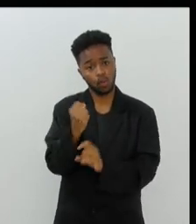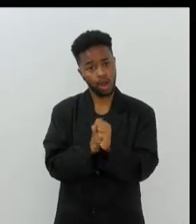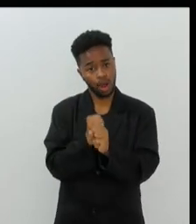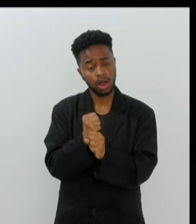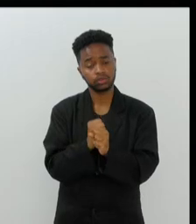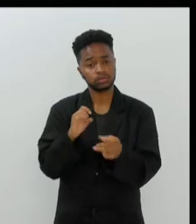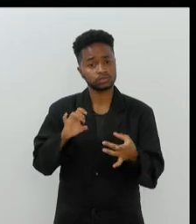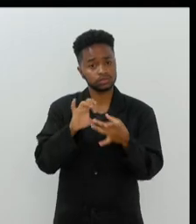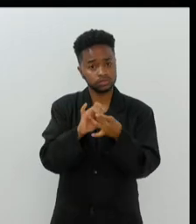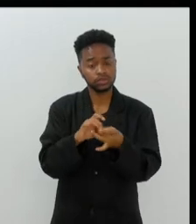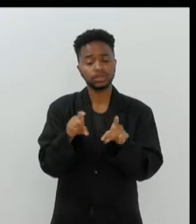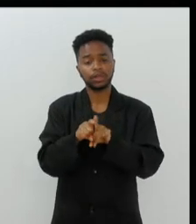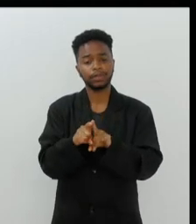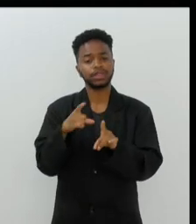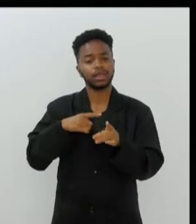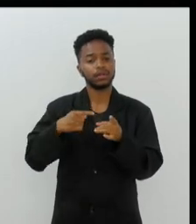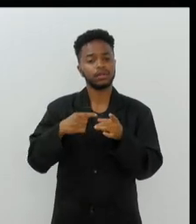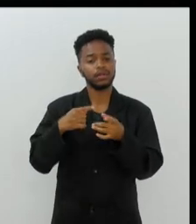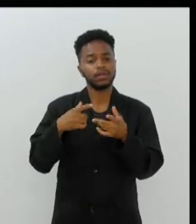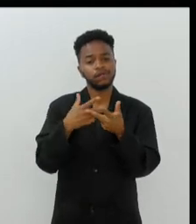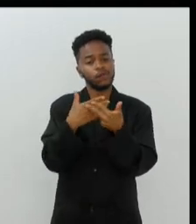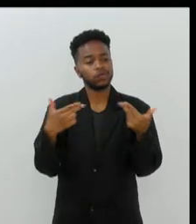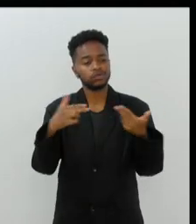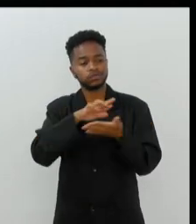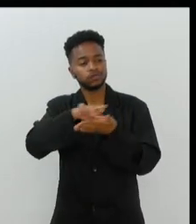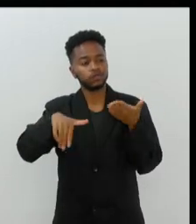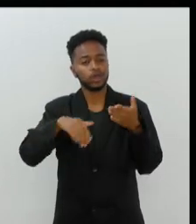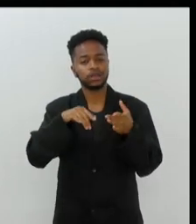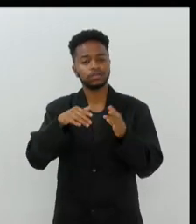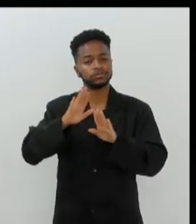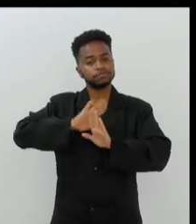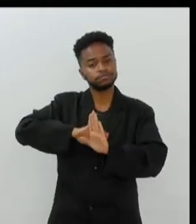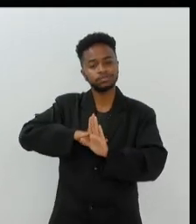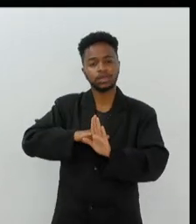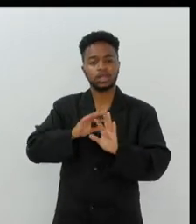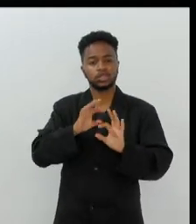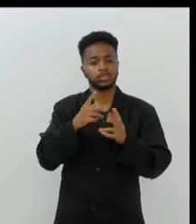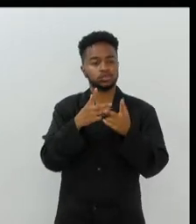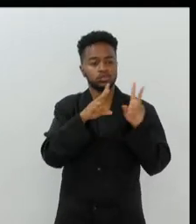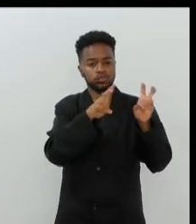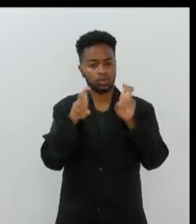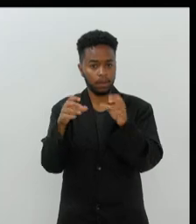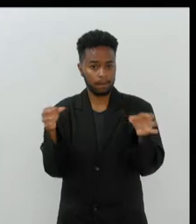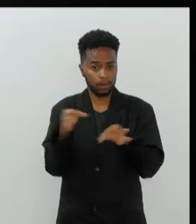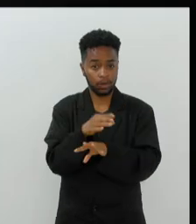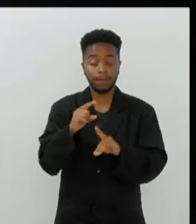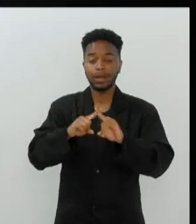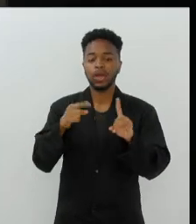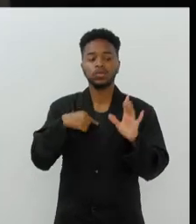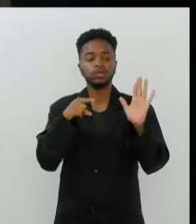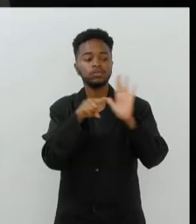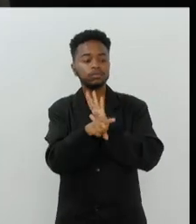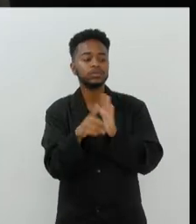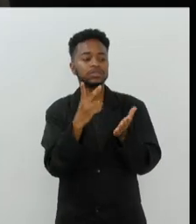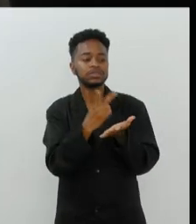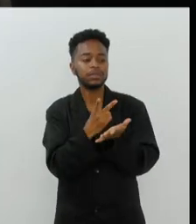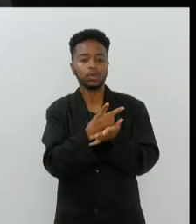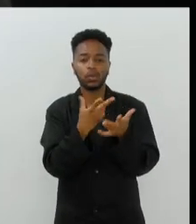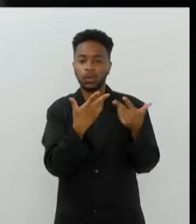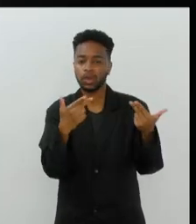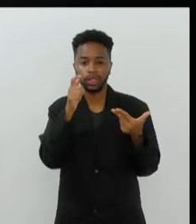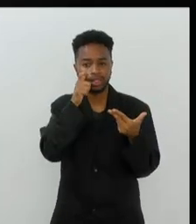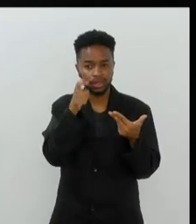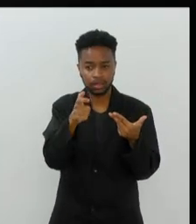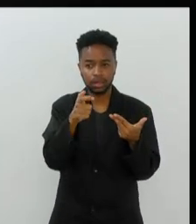vive isso mesmo o ano inteiro, que a gente, que tem muita coisa por trás daquele espetáculo pronto, né? Sem dúvida. E eu sempre termino fazendo